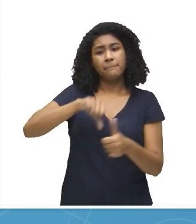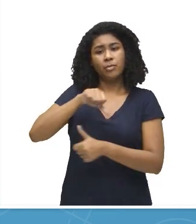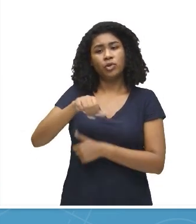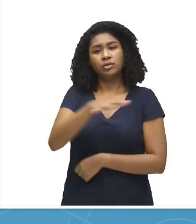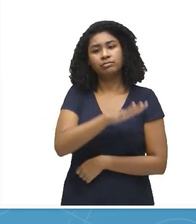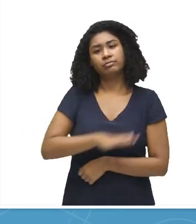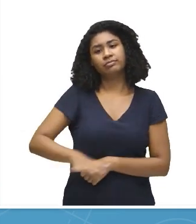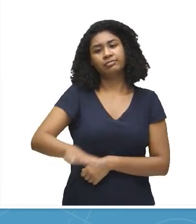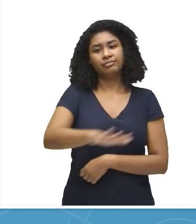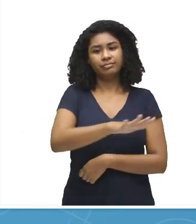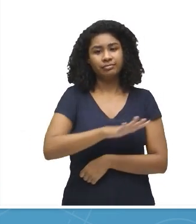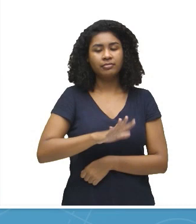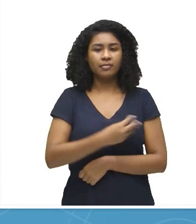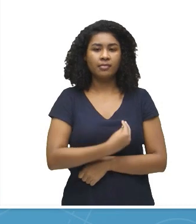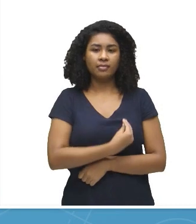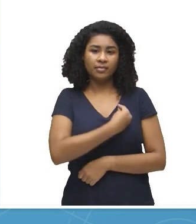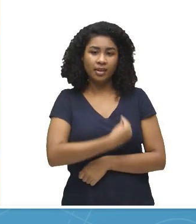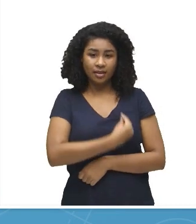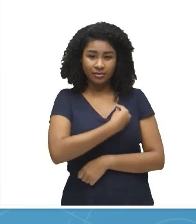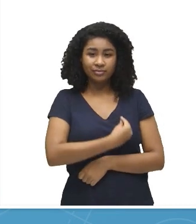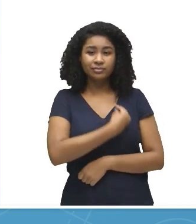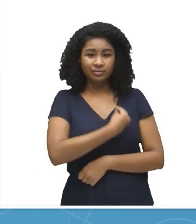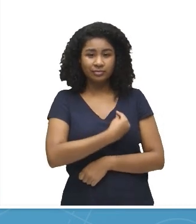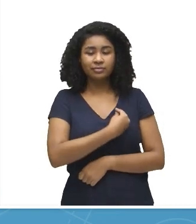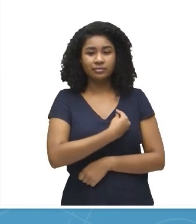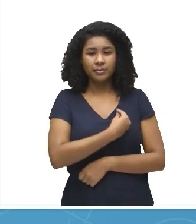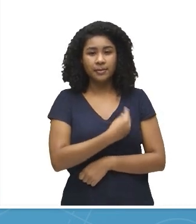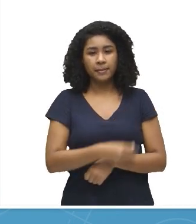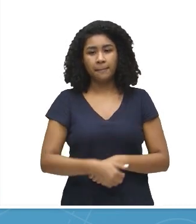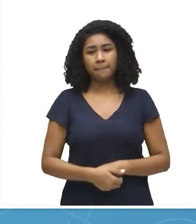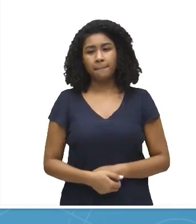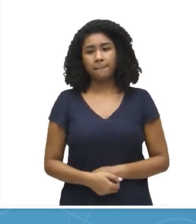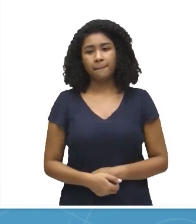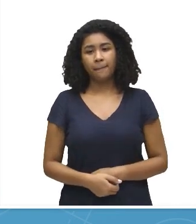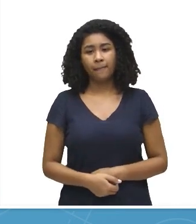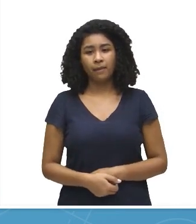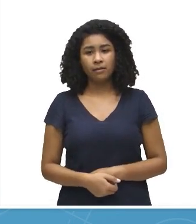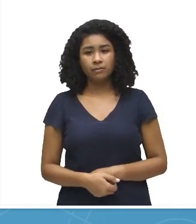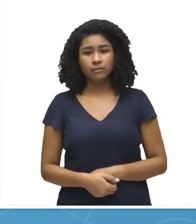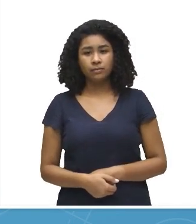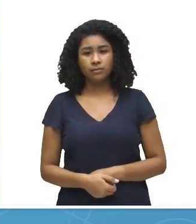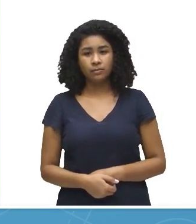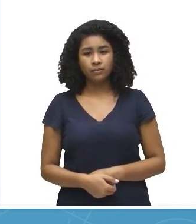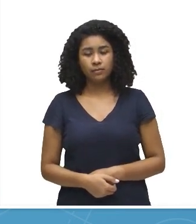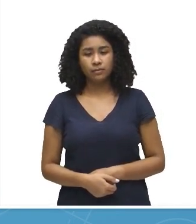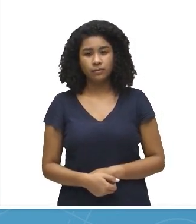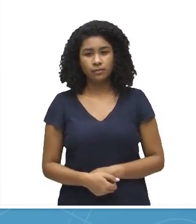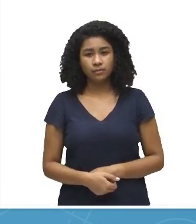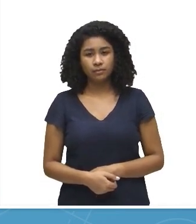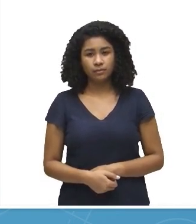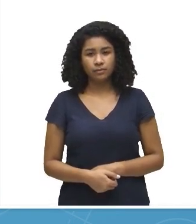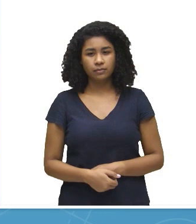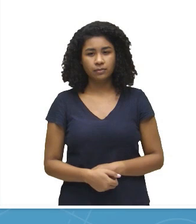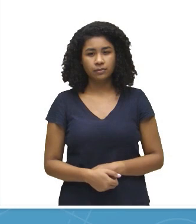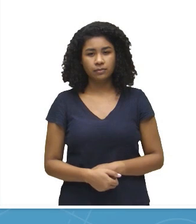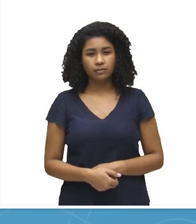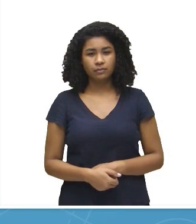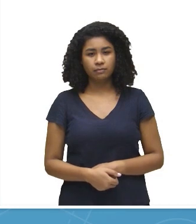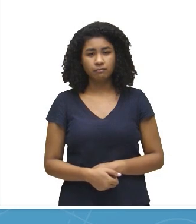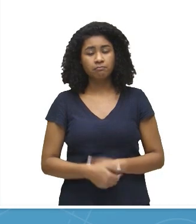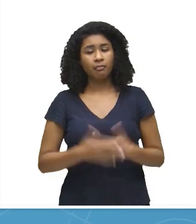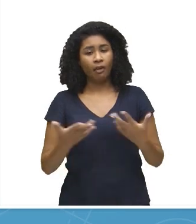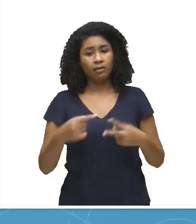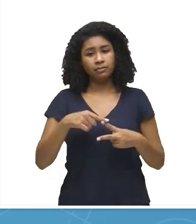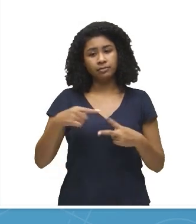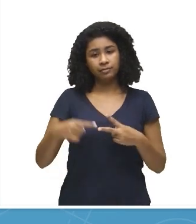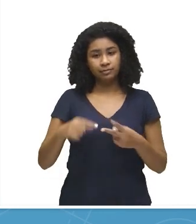espaço geográfico, ocasionando esse processo de urbanização, né? Então, essas foram as nossas 2